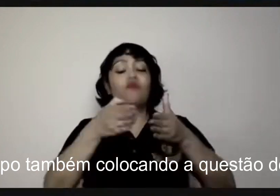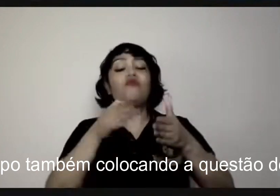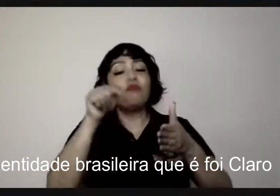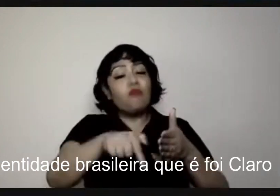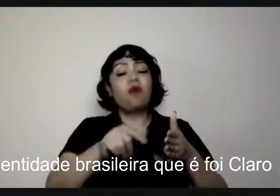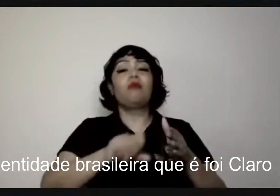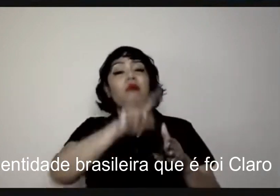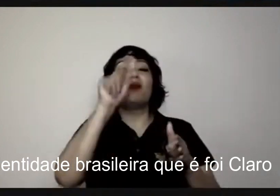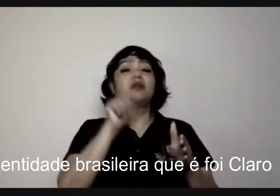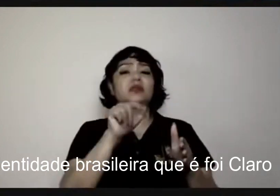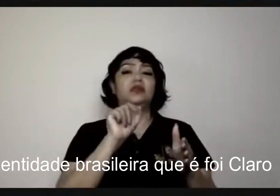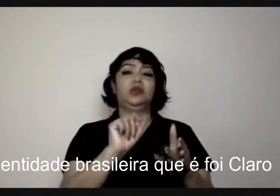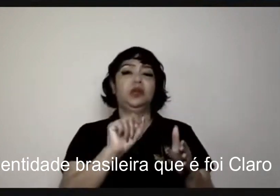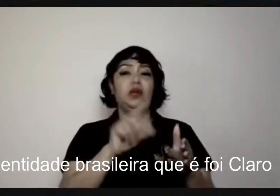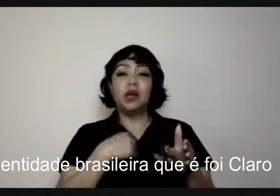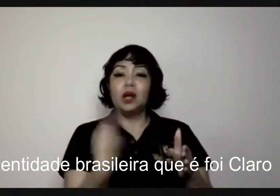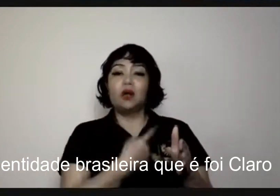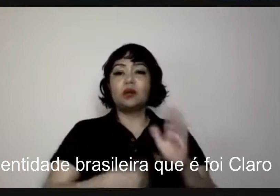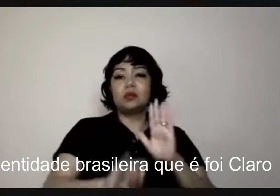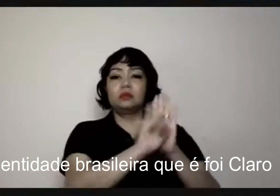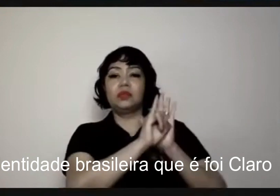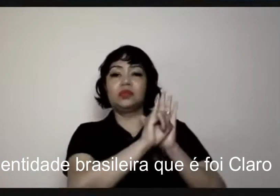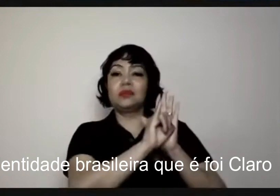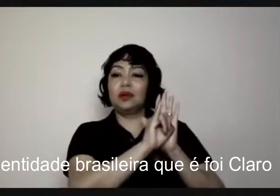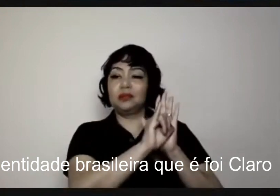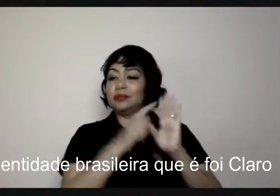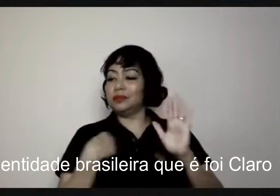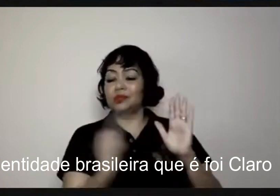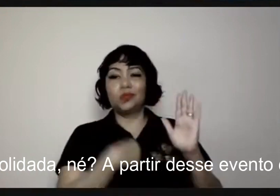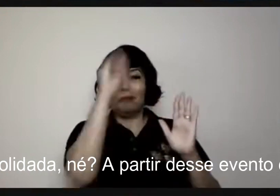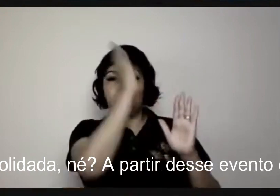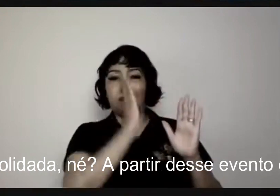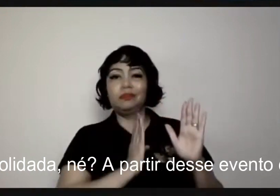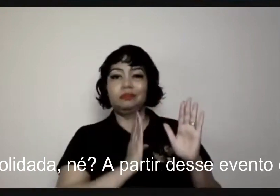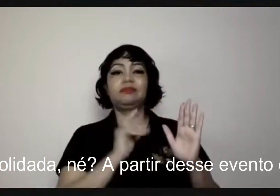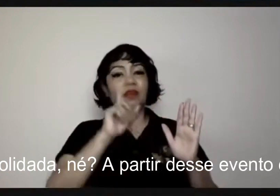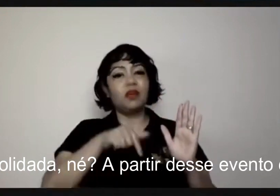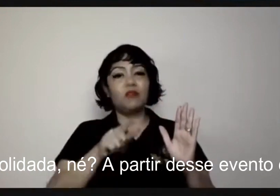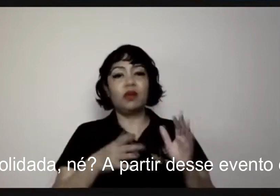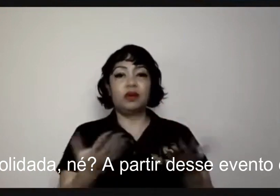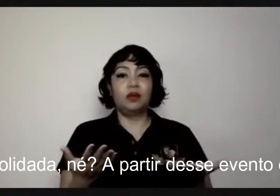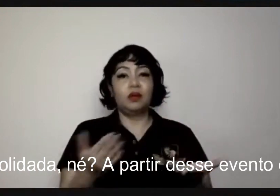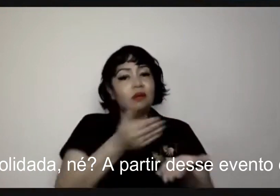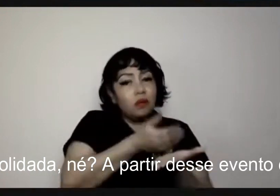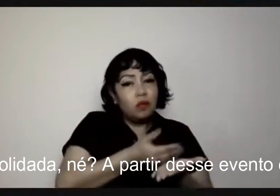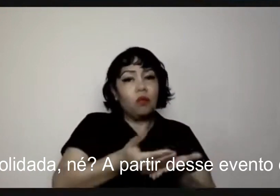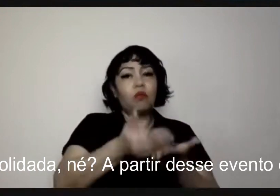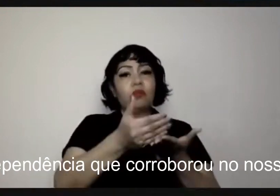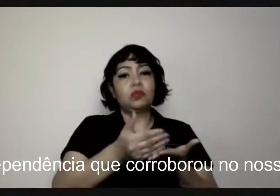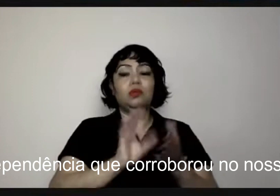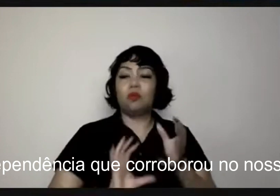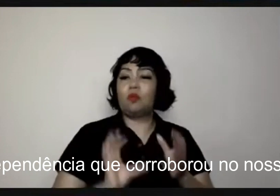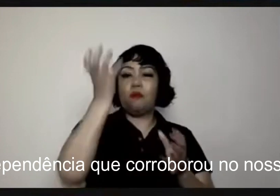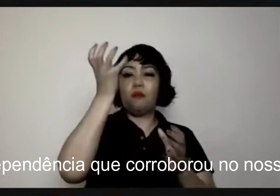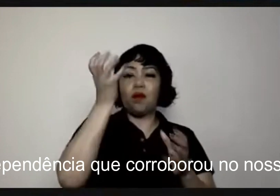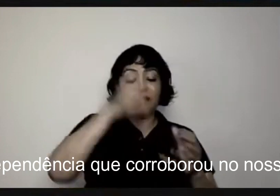questão da nossa identidade brasileira, que foi, claro, consolidada, né? A partir desse evento da